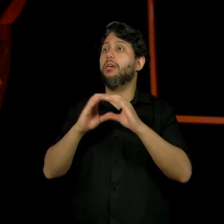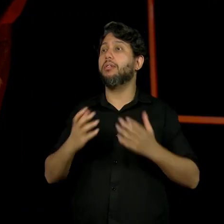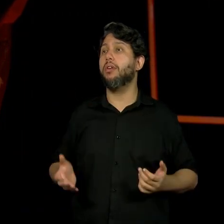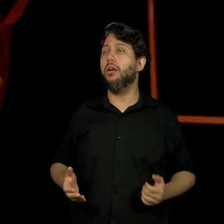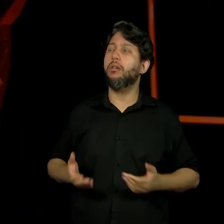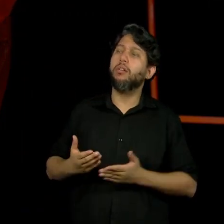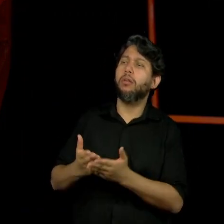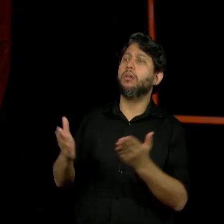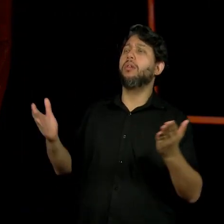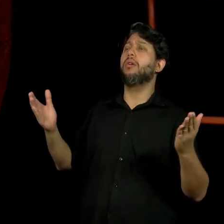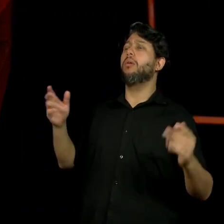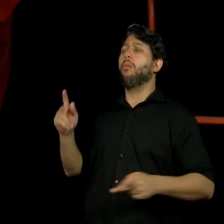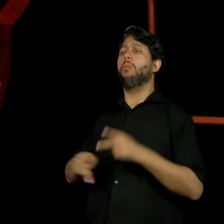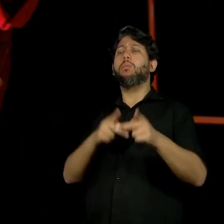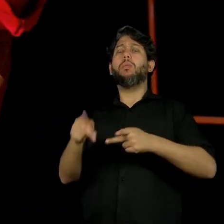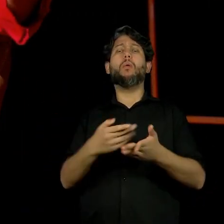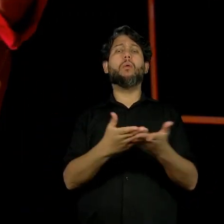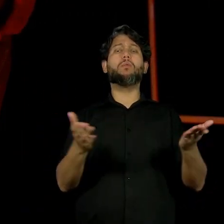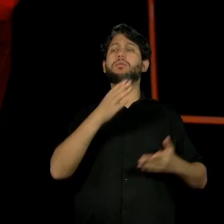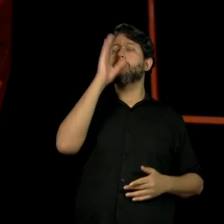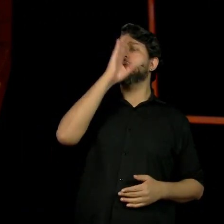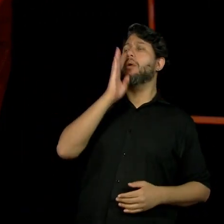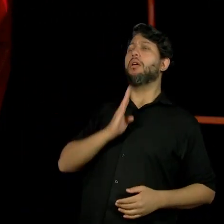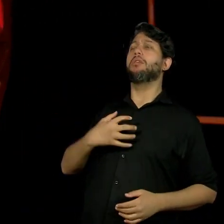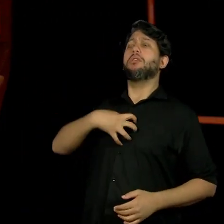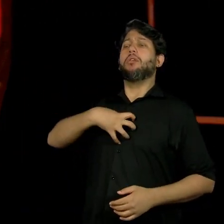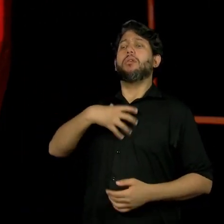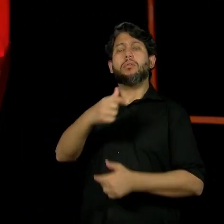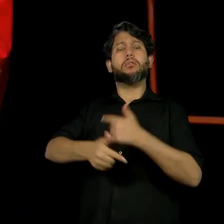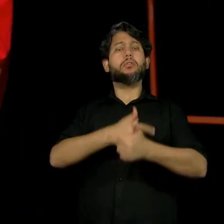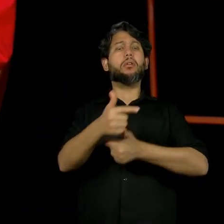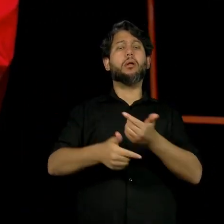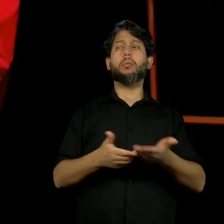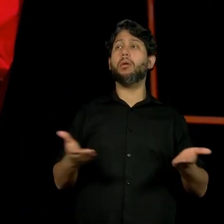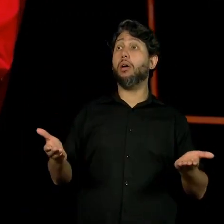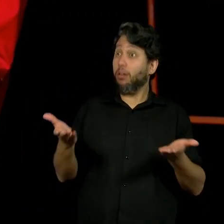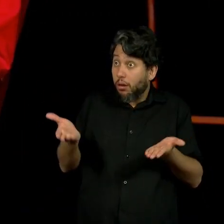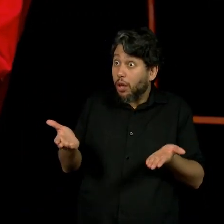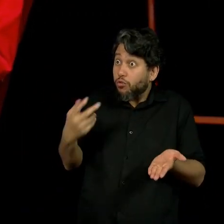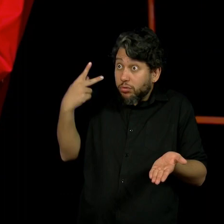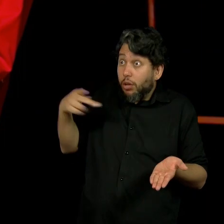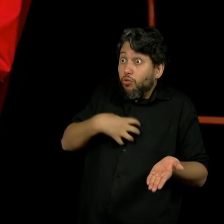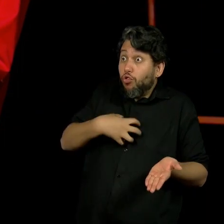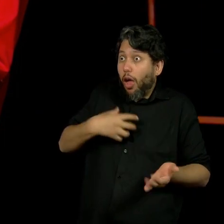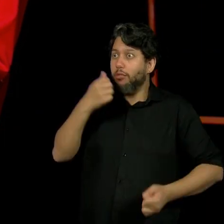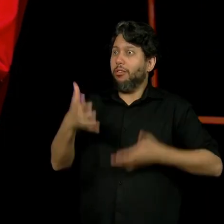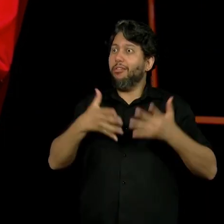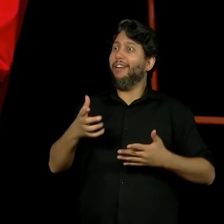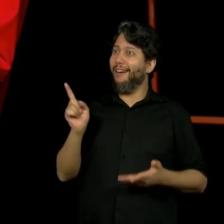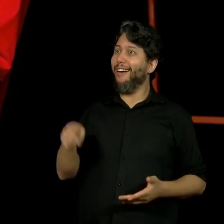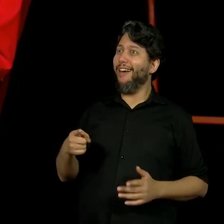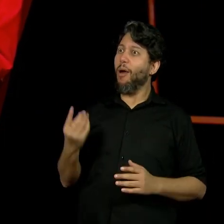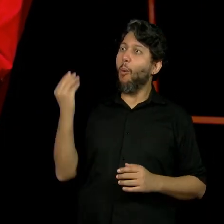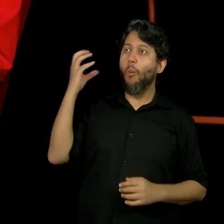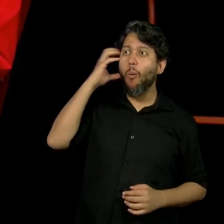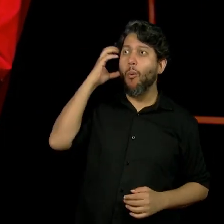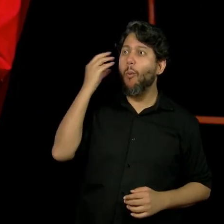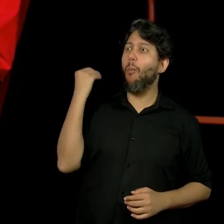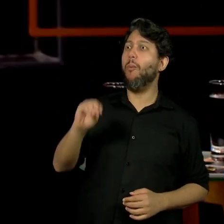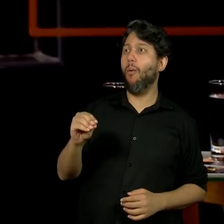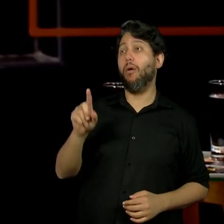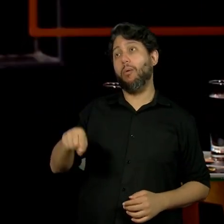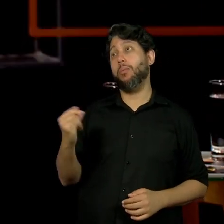do Brasil, né? Trabalhadores do Brasil, soube muito bem utilizar isso aí. Agora, então, é importante, sim. O